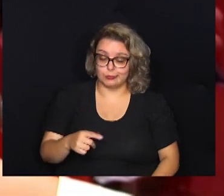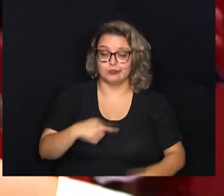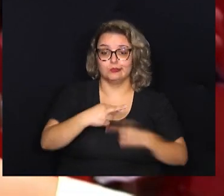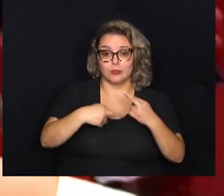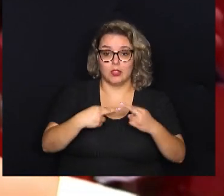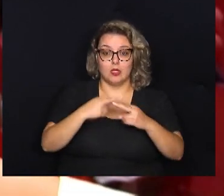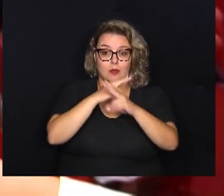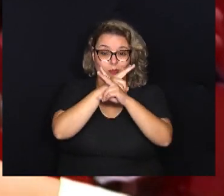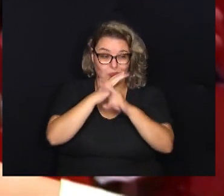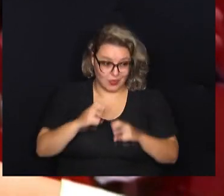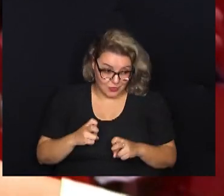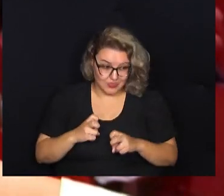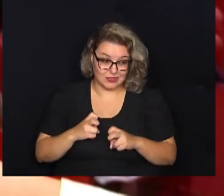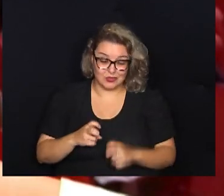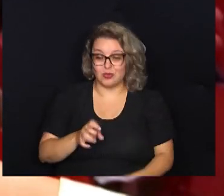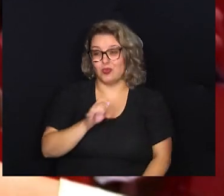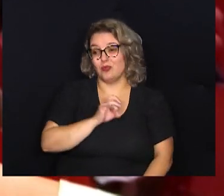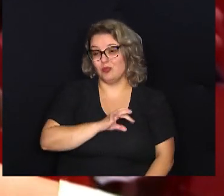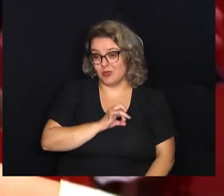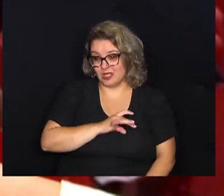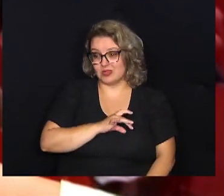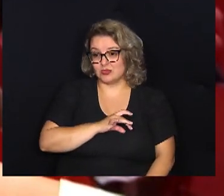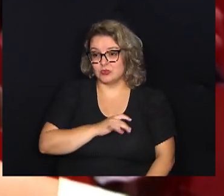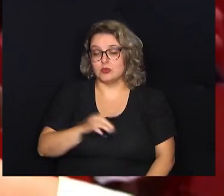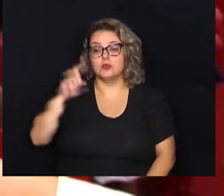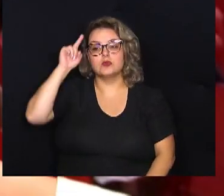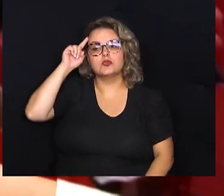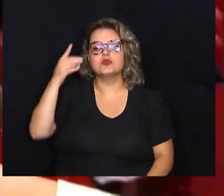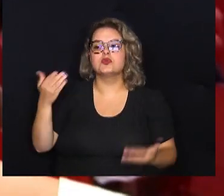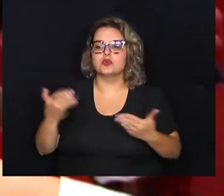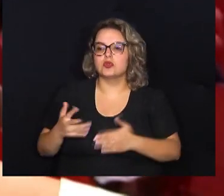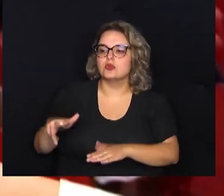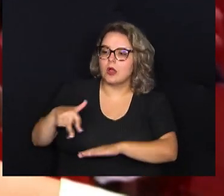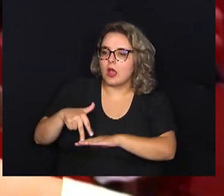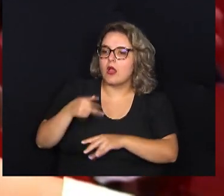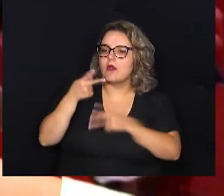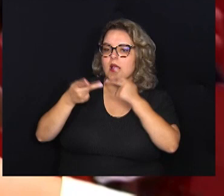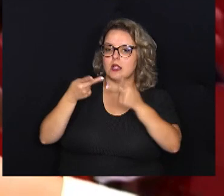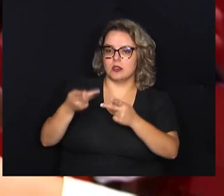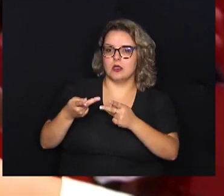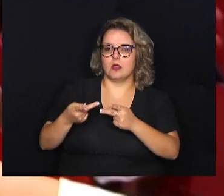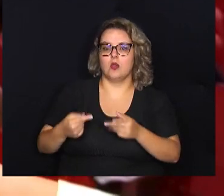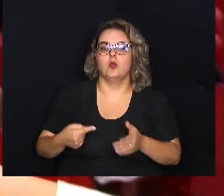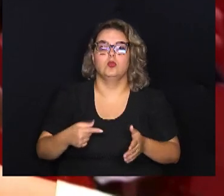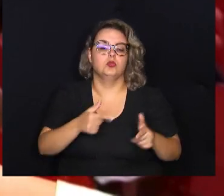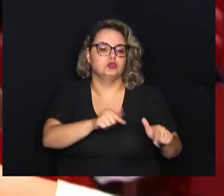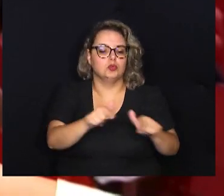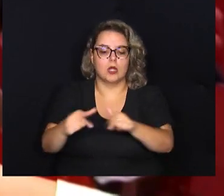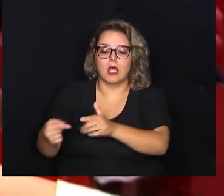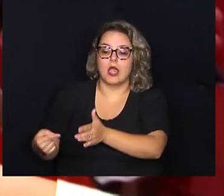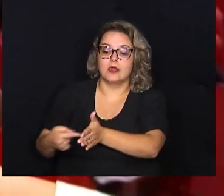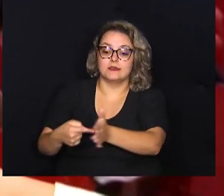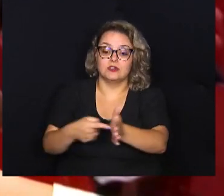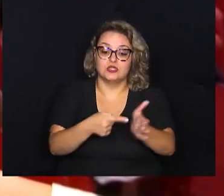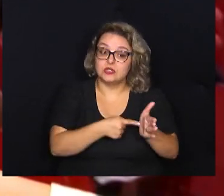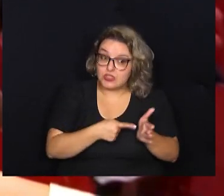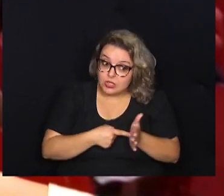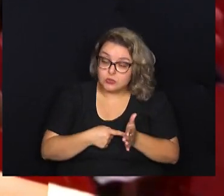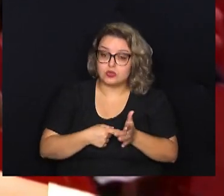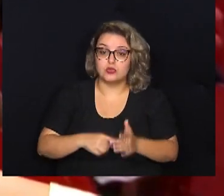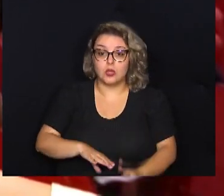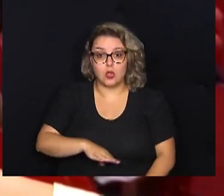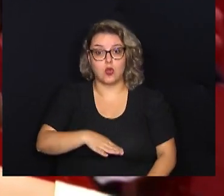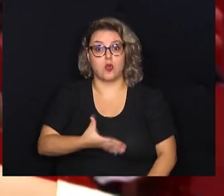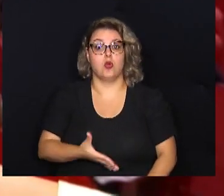medo. Então, no dia de hoje, a gente vem falar sobre isso, sobre canais de denúncia, encorajar mulheres a irem